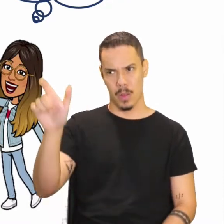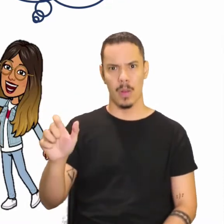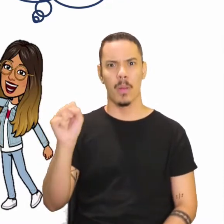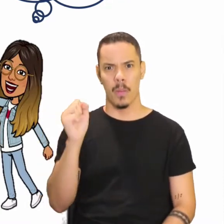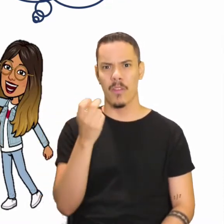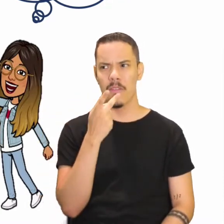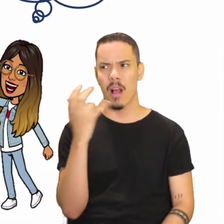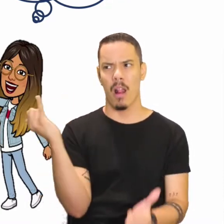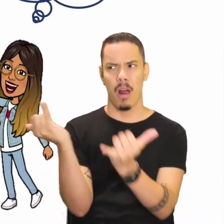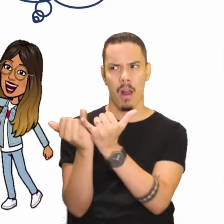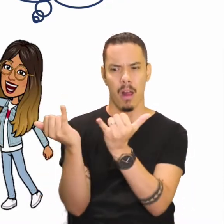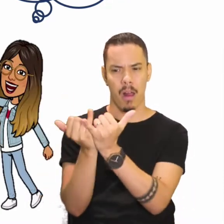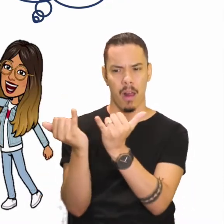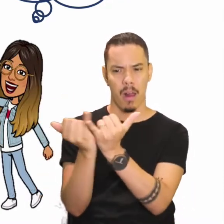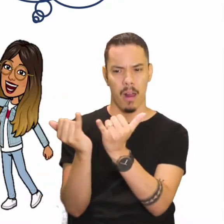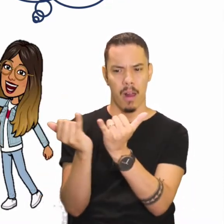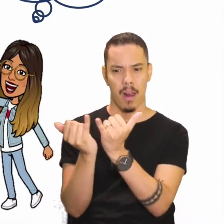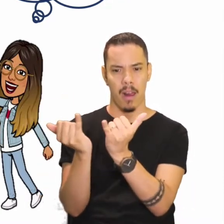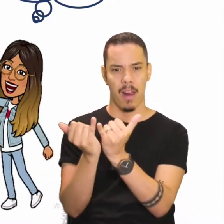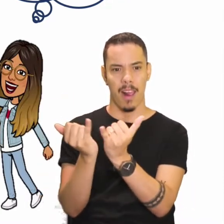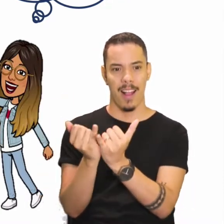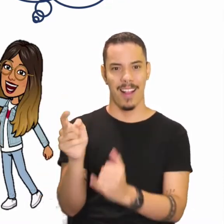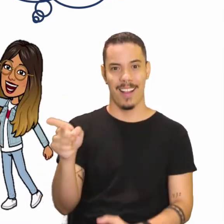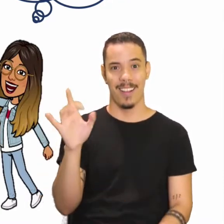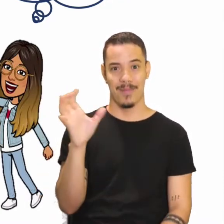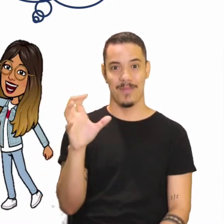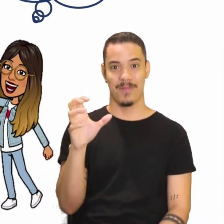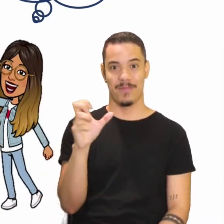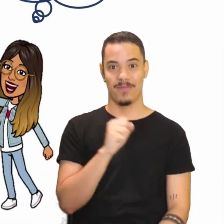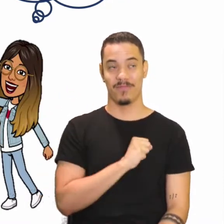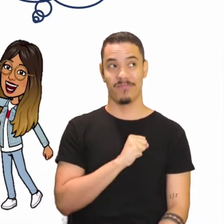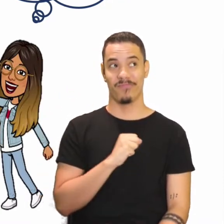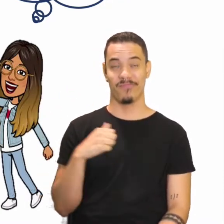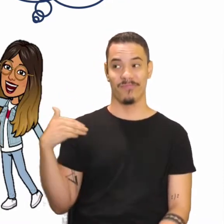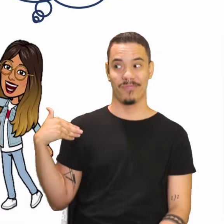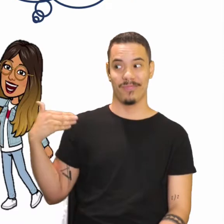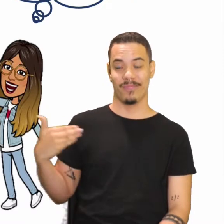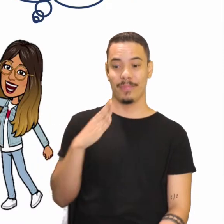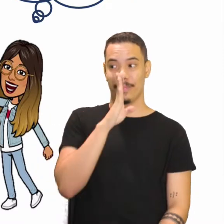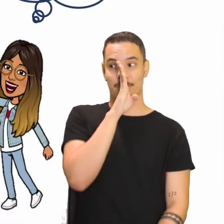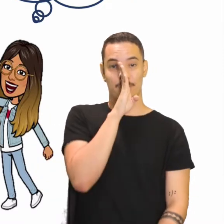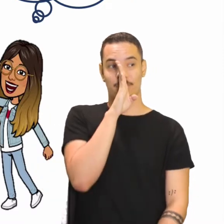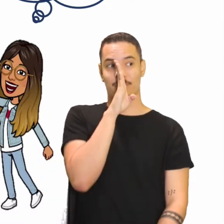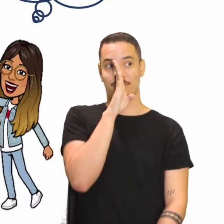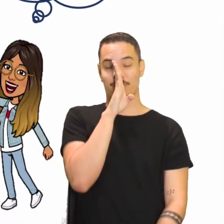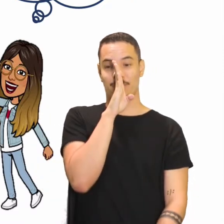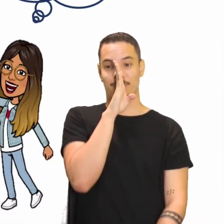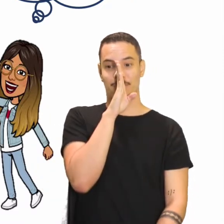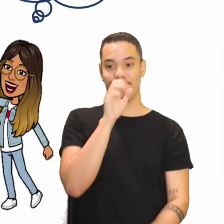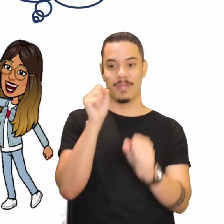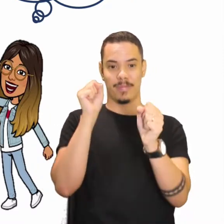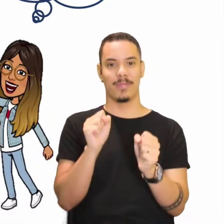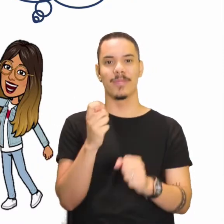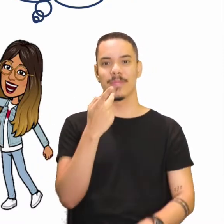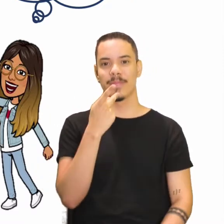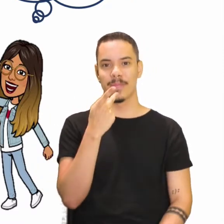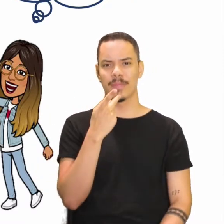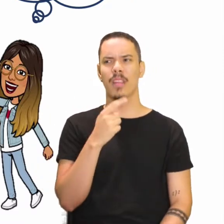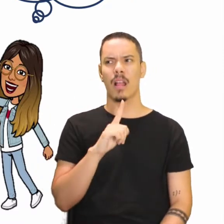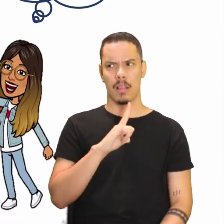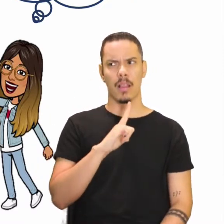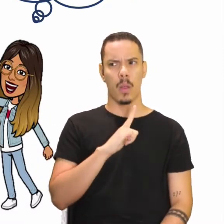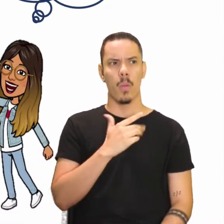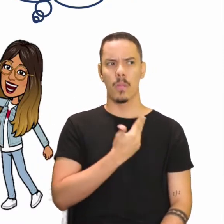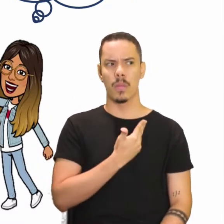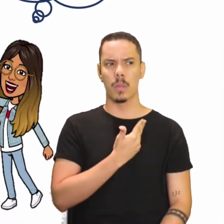assim, né? A moça, a amadinha aí que tá no cantinho toda caladinha, né? De repente, ela pode ter um amigo